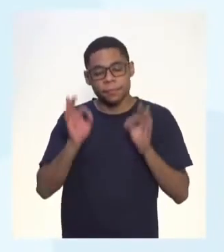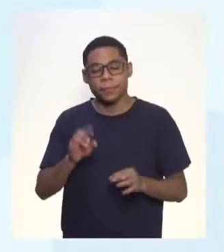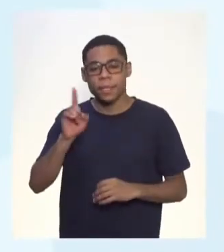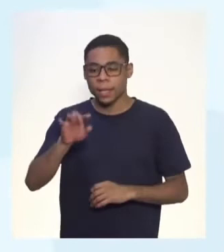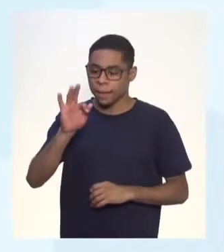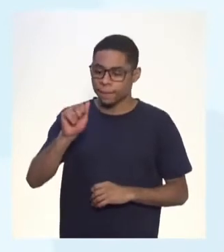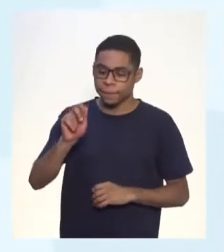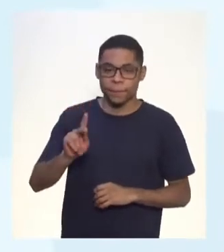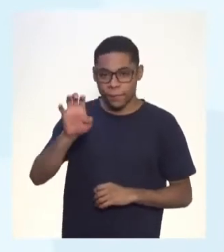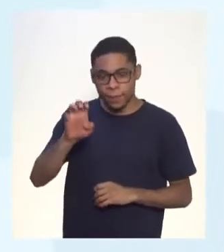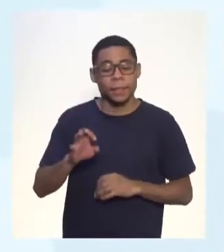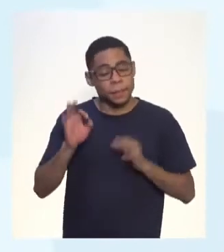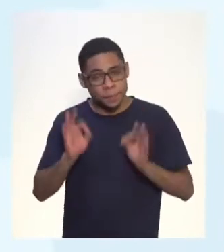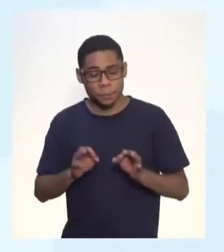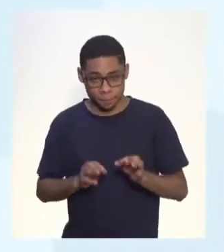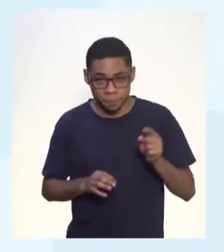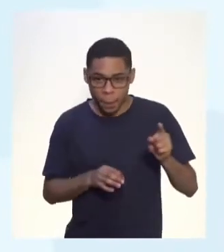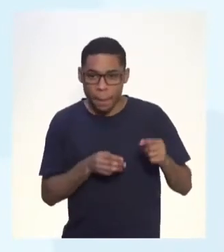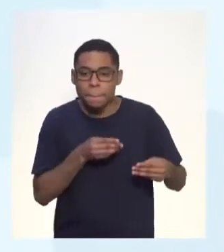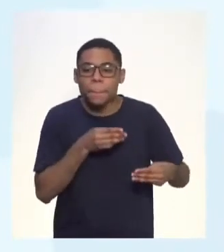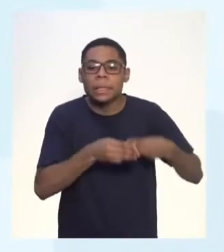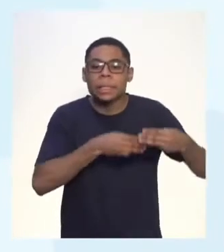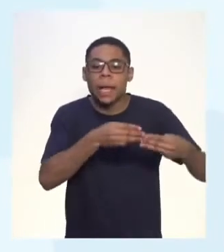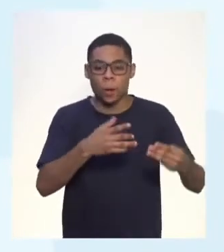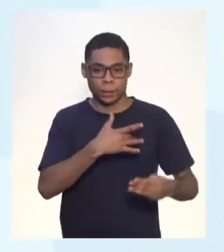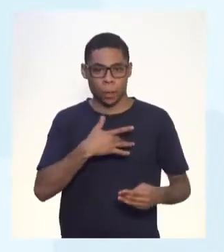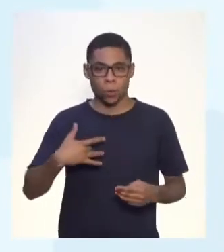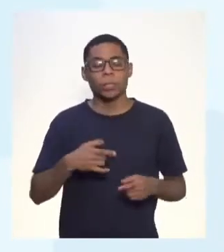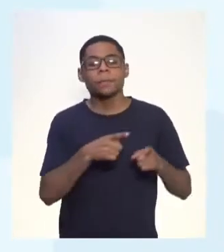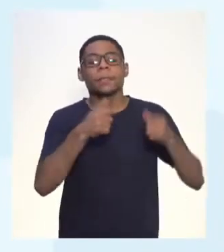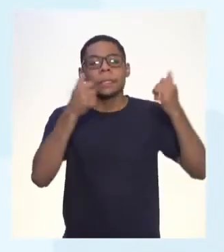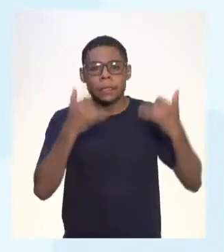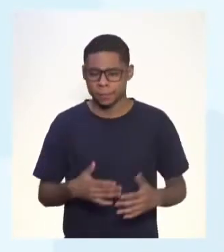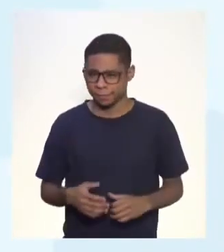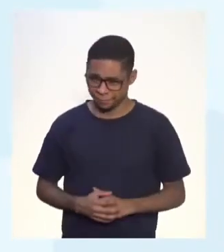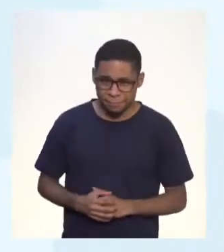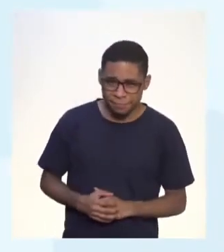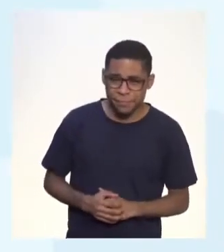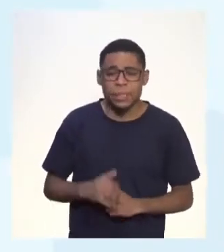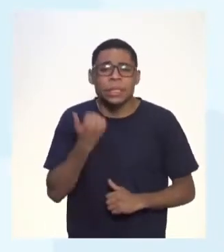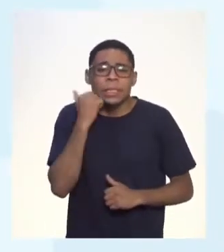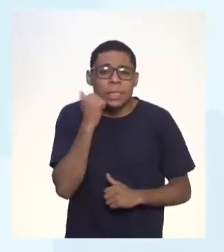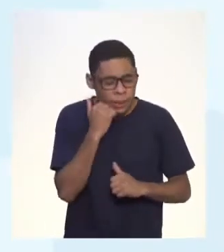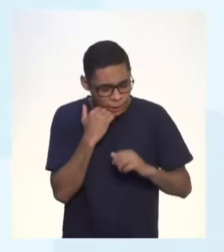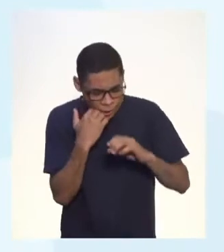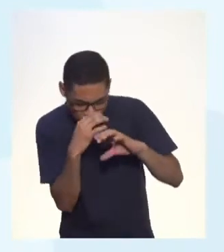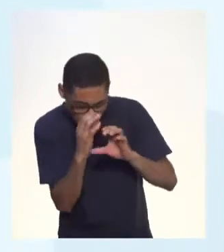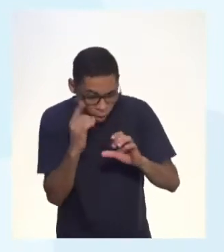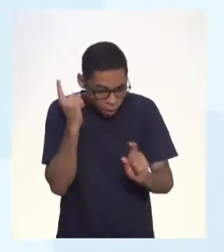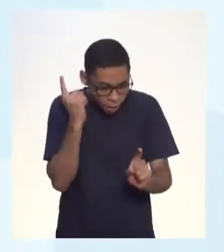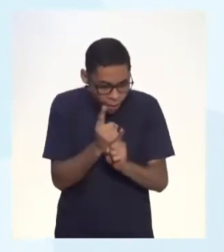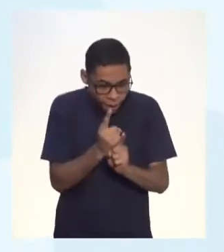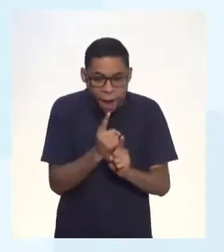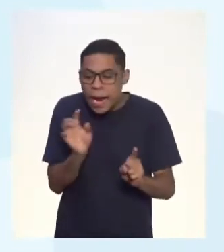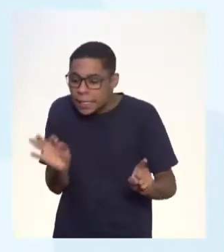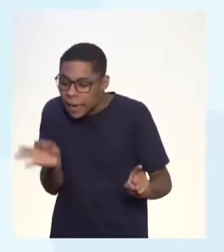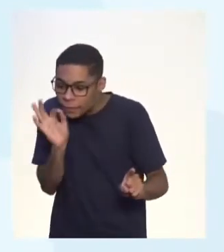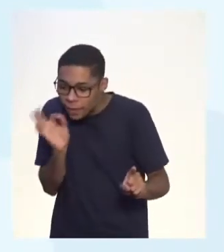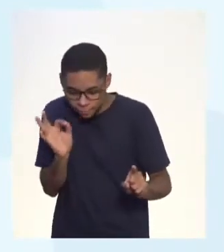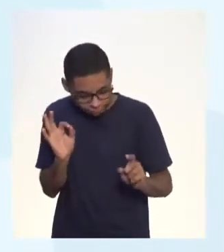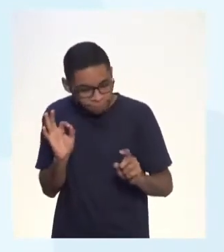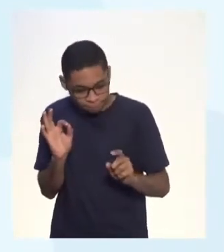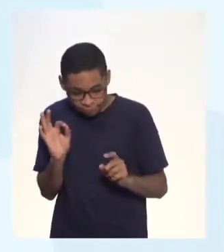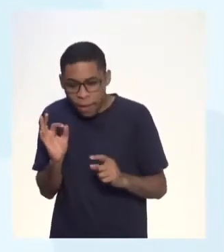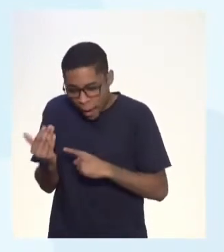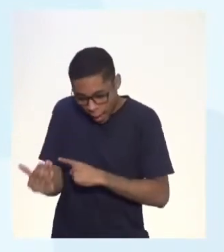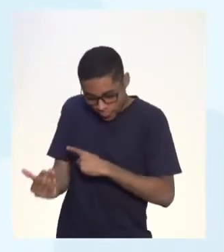no Ministério da Saúde eles falam que não tem nenhuma comprovação científica para falar que o café